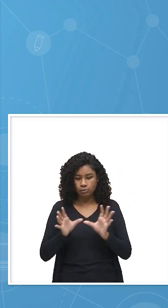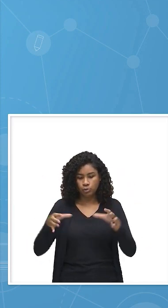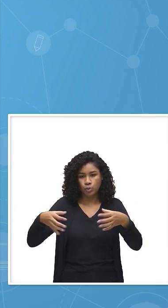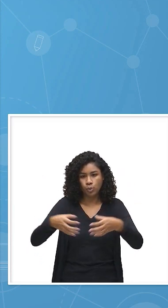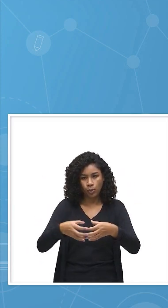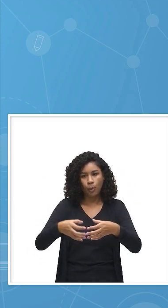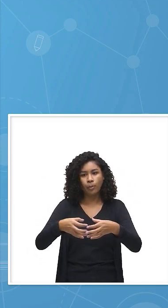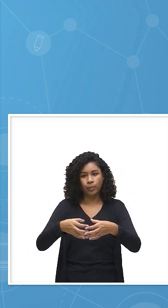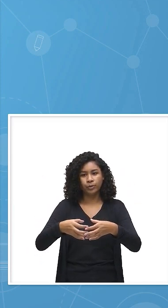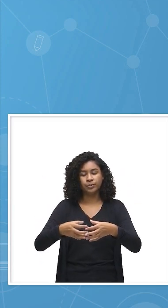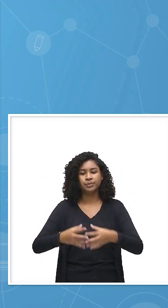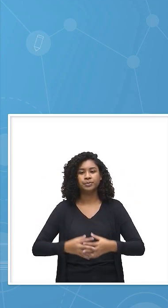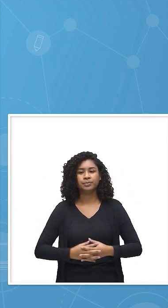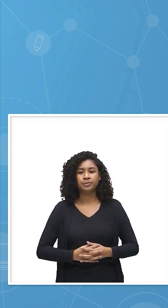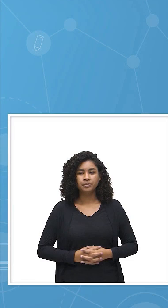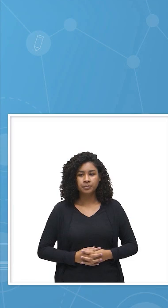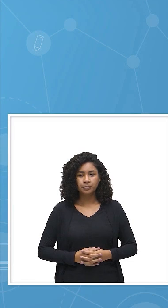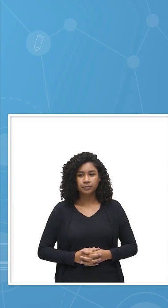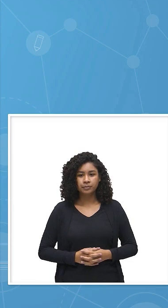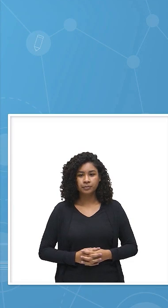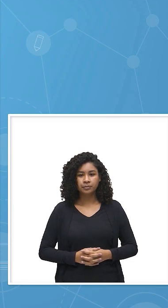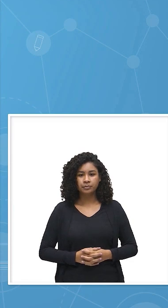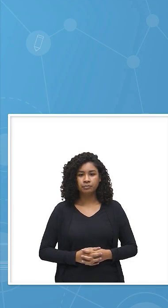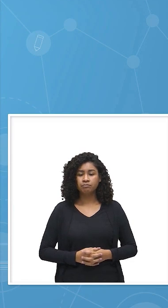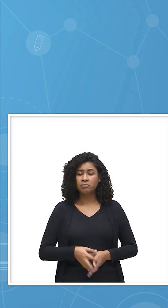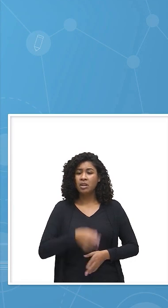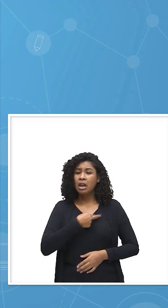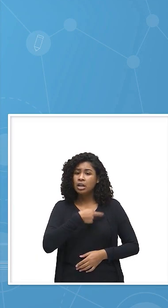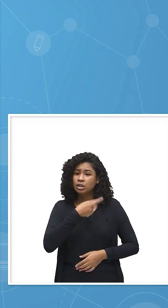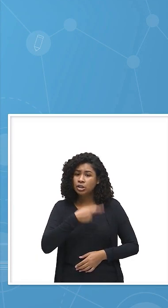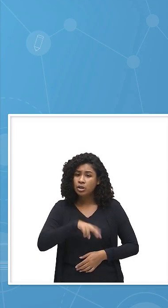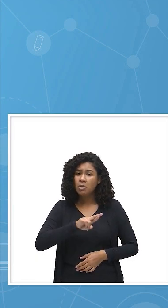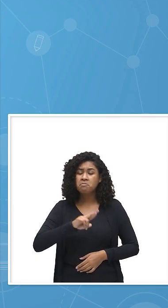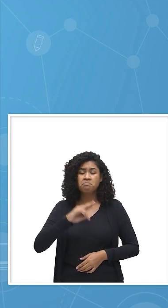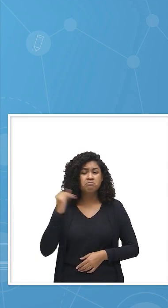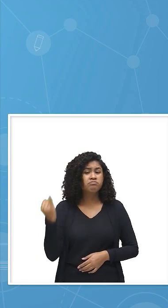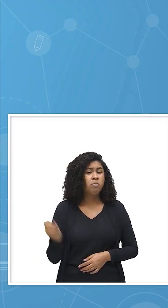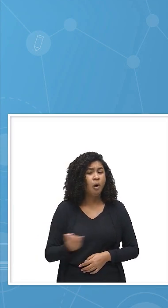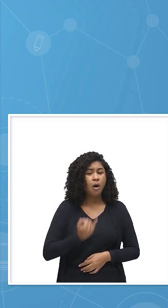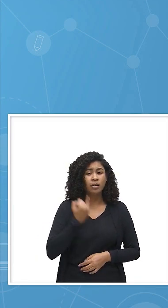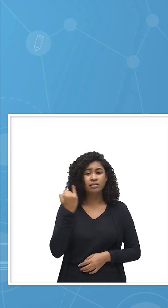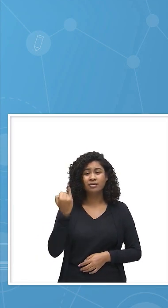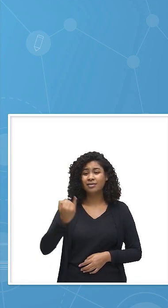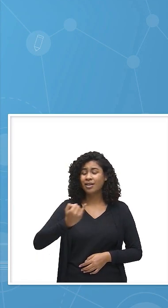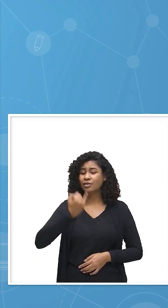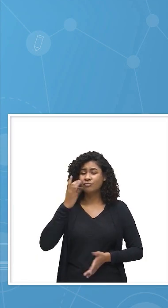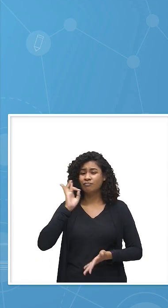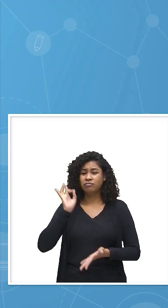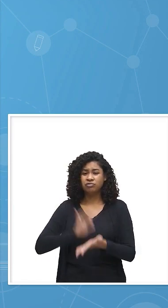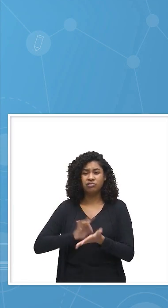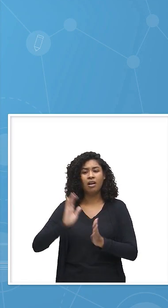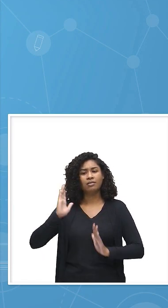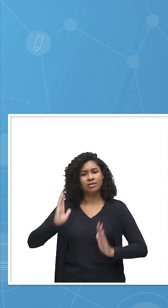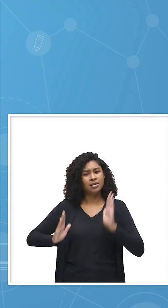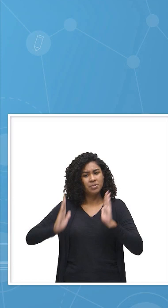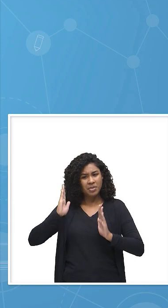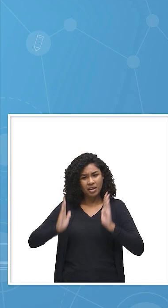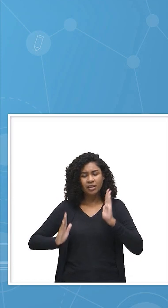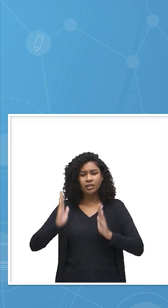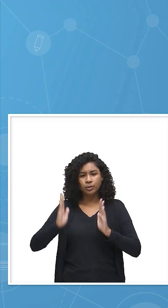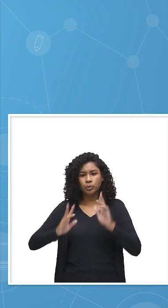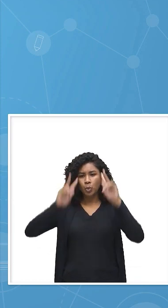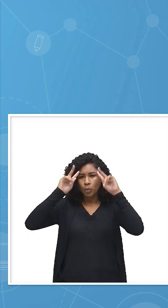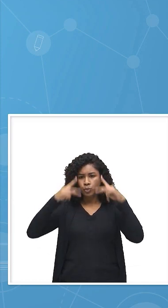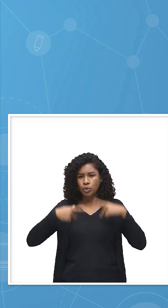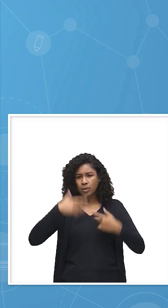coletivos, né? A religião vai ser muito importante nesse período, né? Os homens vão acreditar em várias